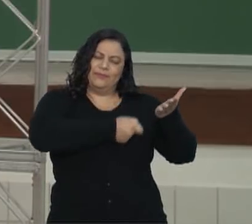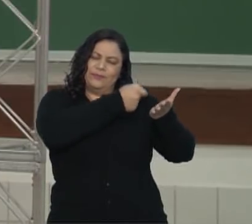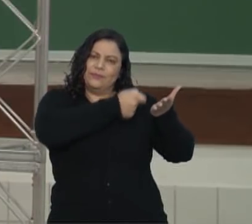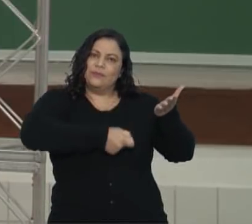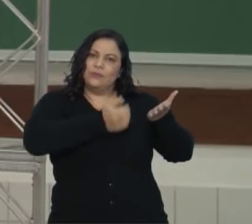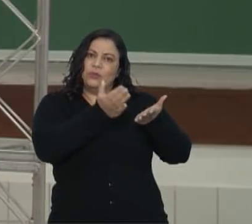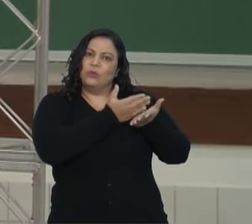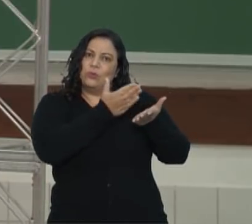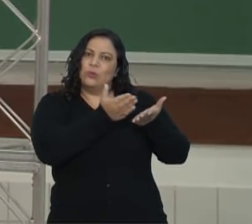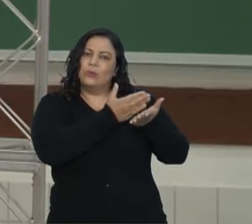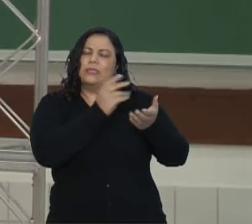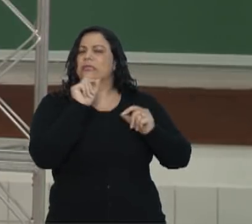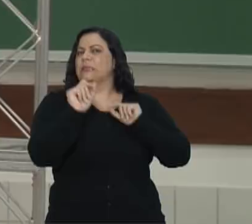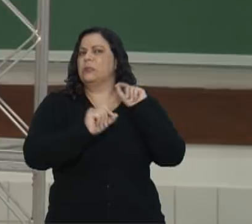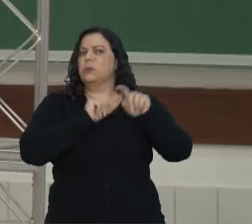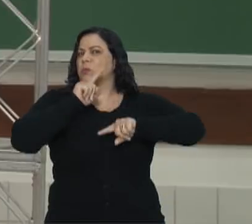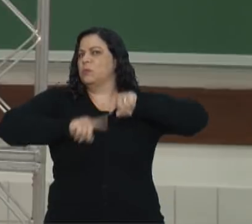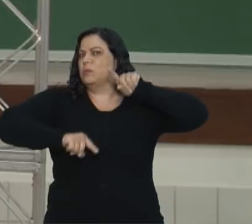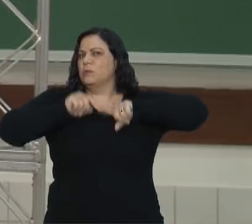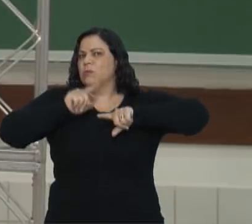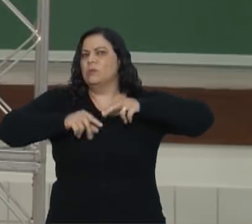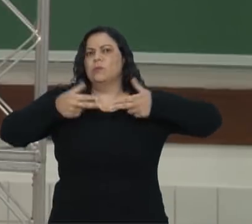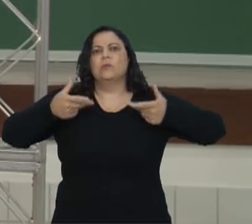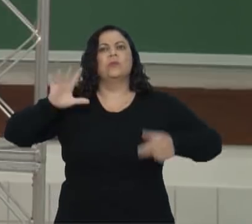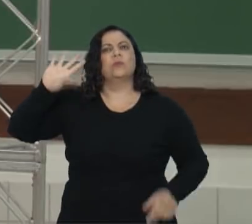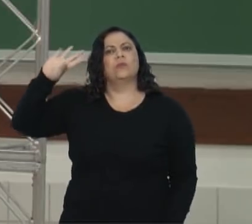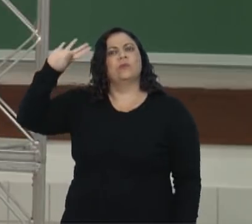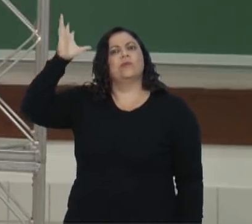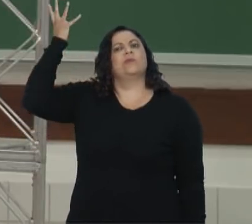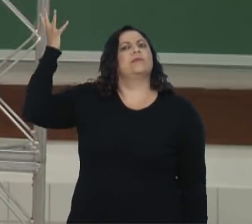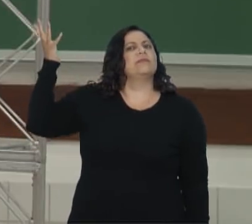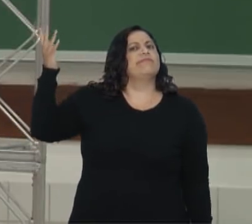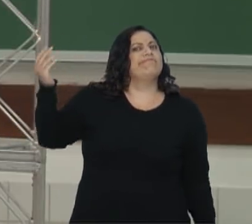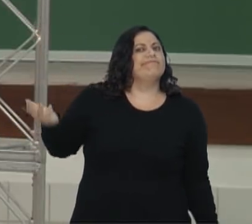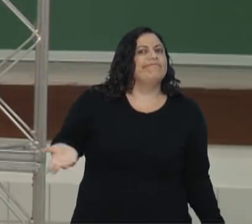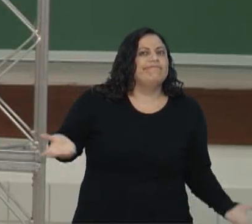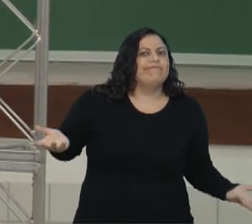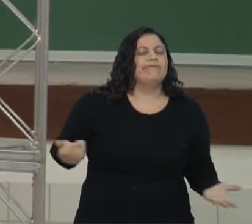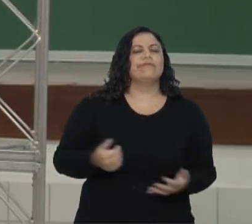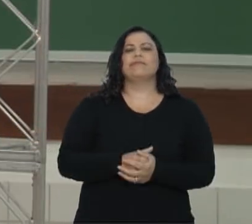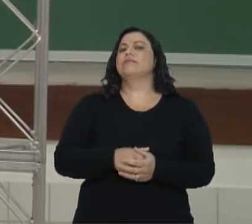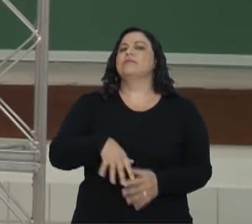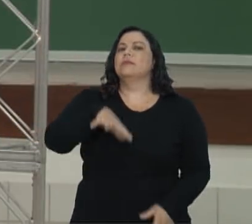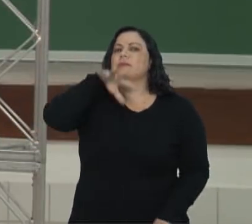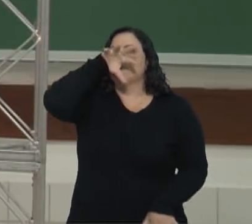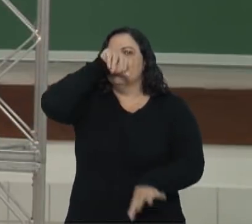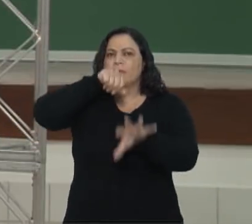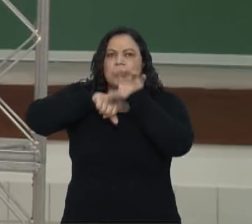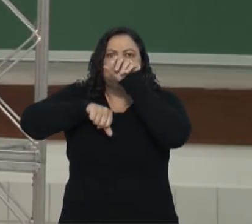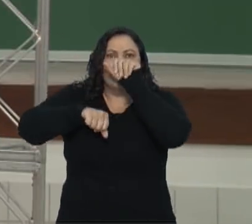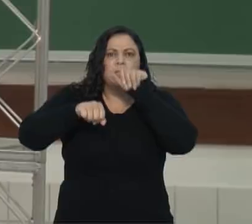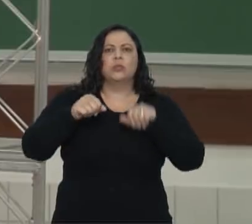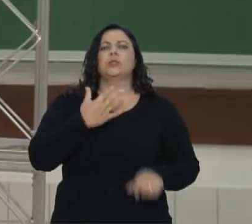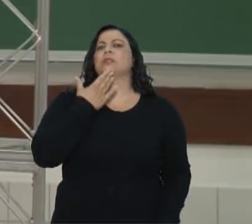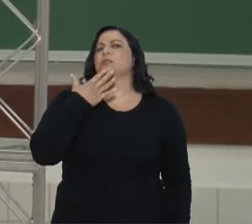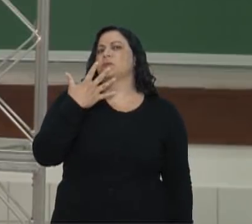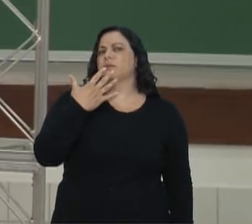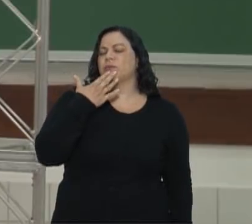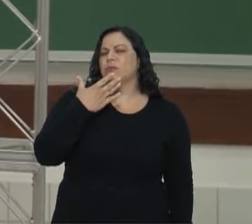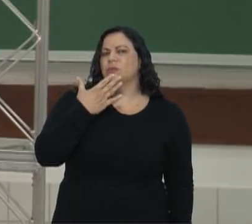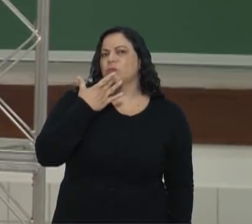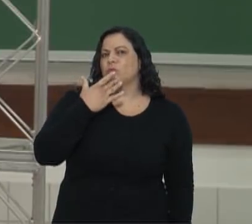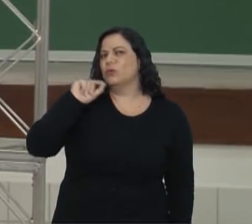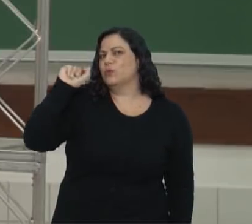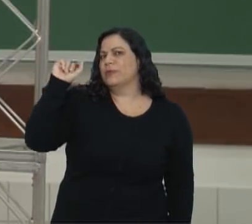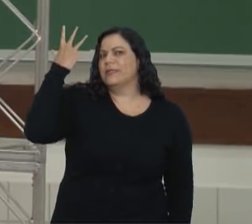acontece. Qual é o produto, qual é o fenômeno, o que acontece? Cheiro, cor, o que acontece quando